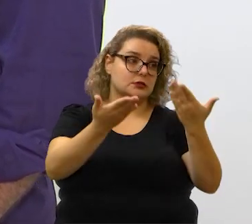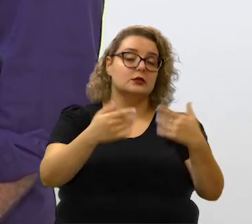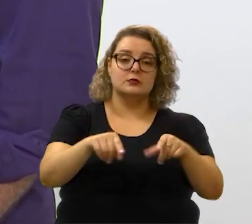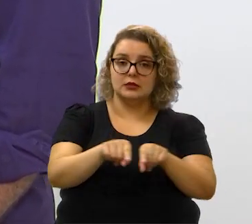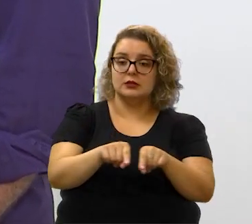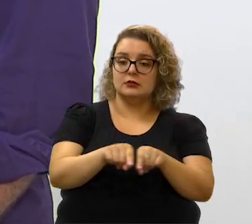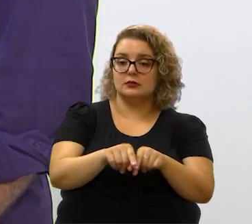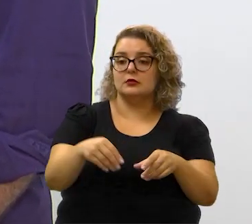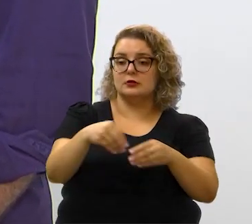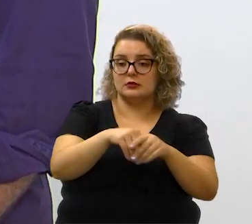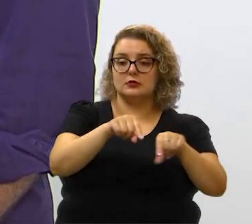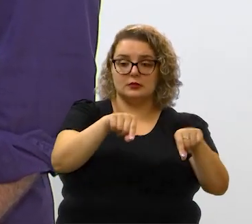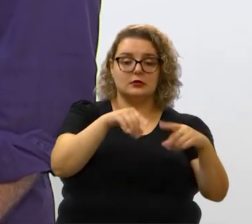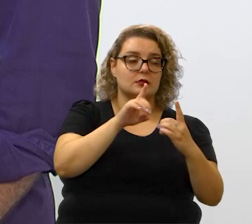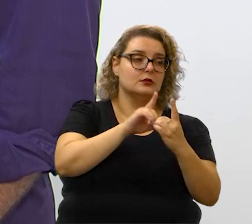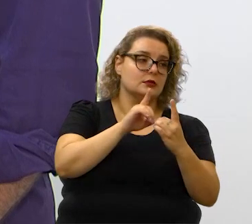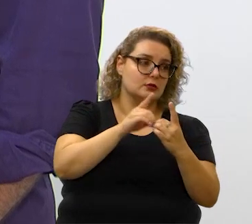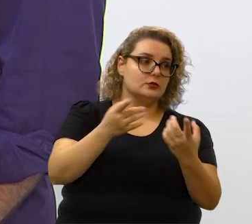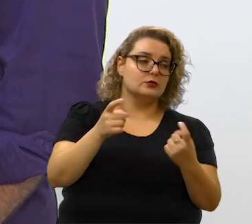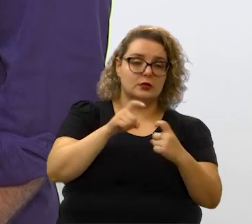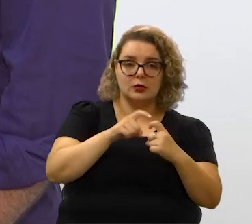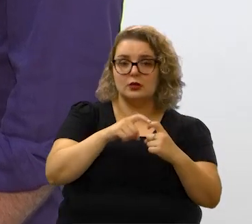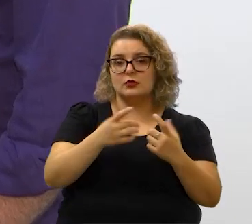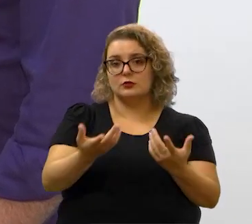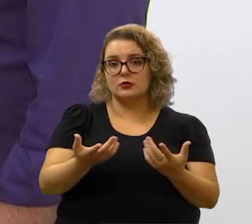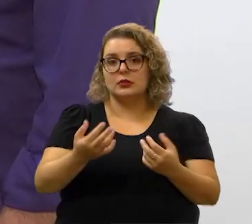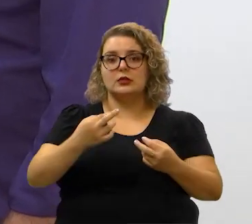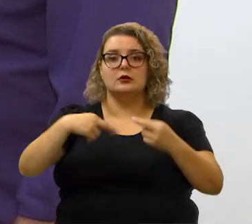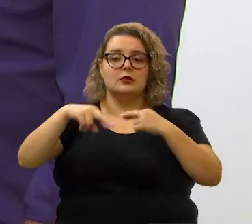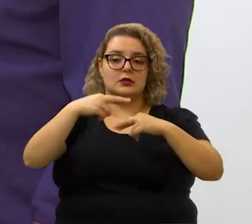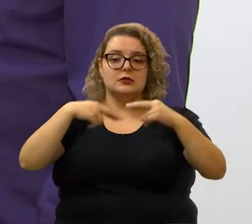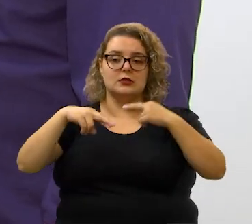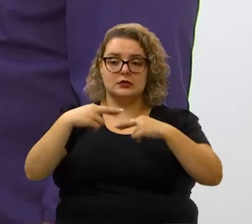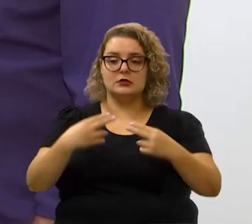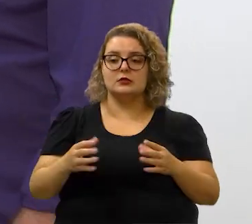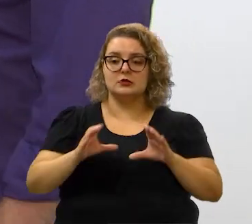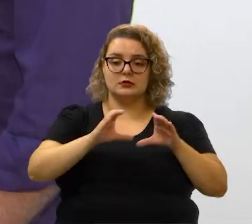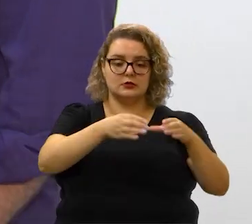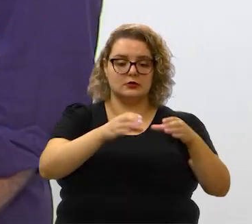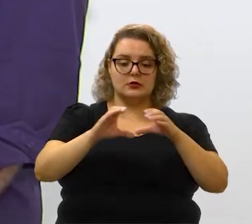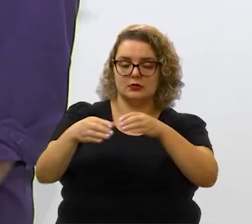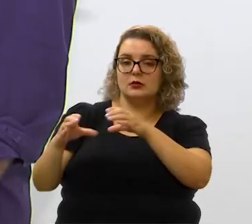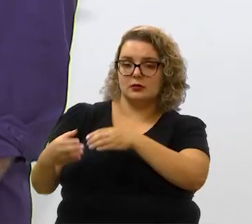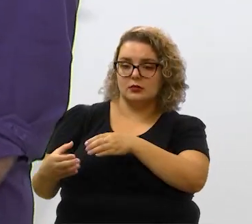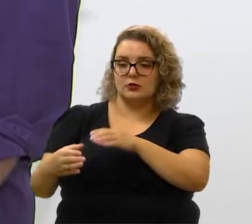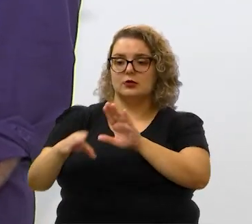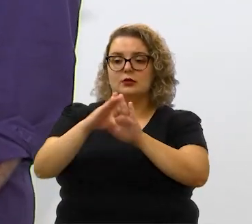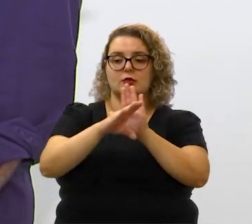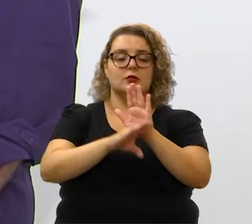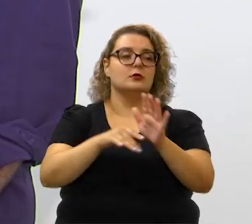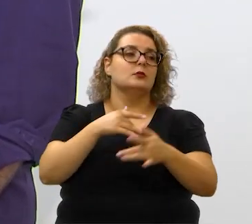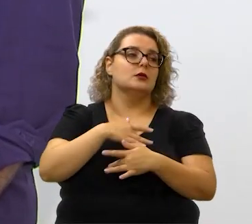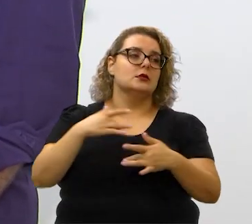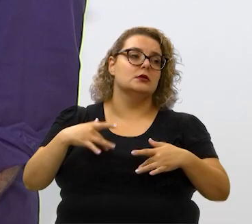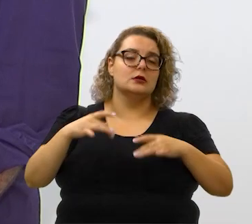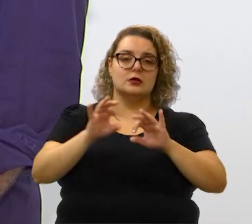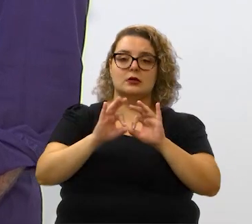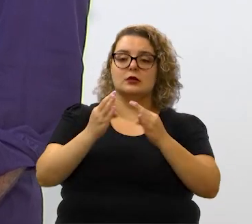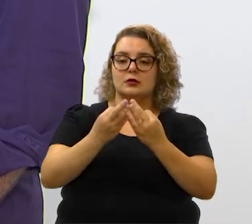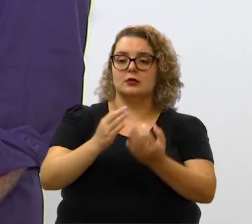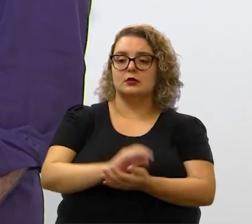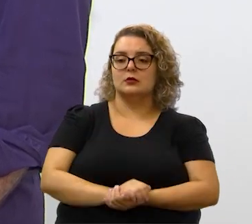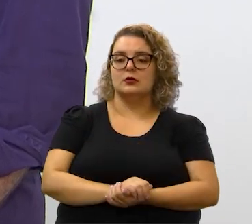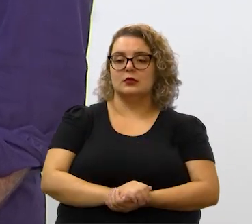externo, como acontece muitas vezes no consultório. Então a gente faz esse elo junto com as equipes do Programa de Saúde da Família,